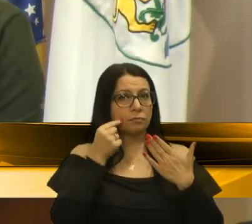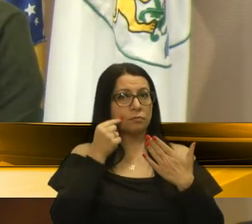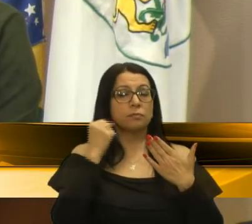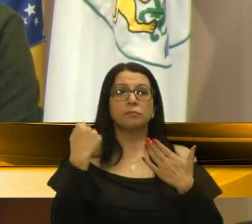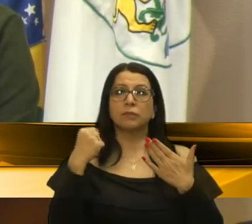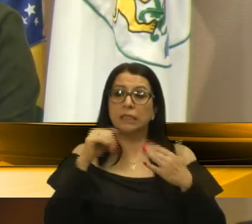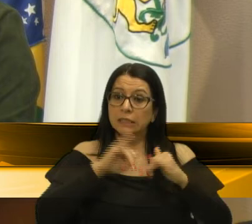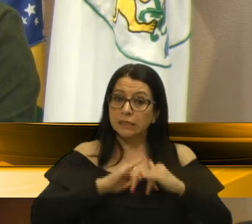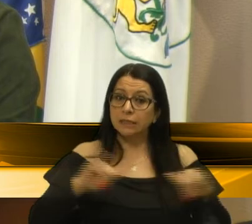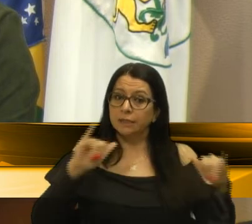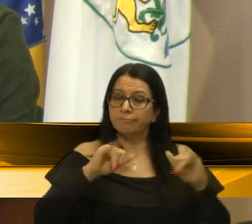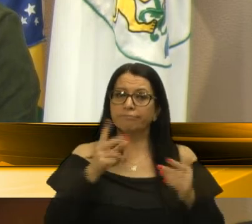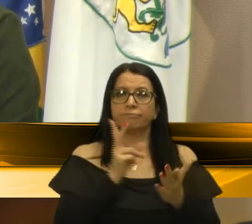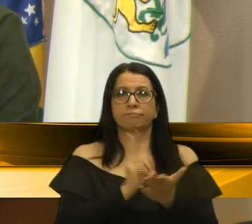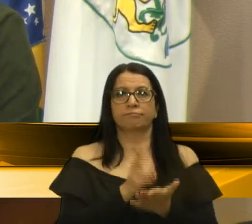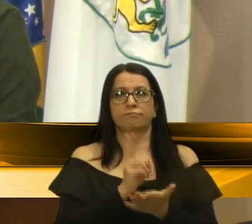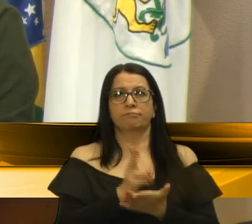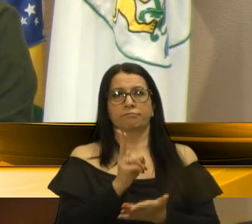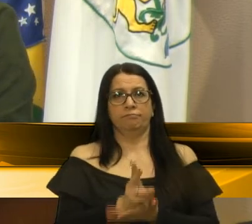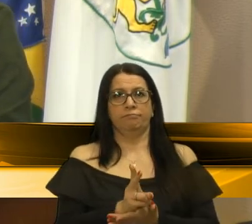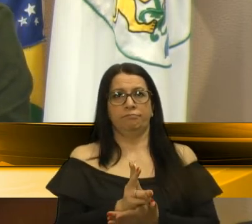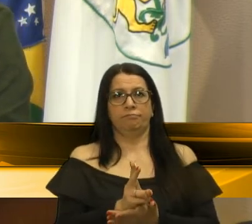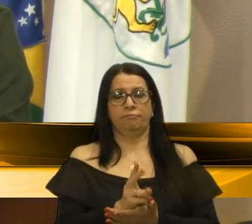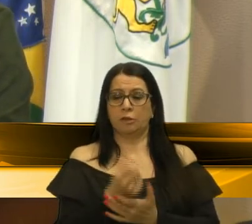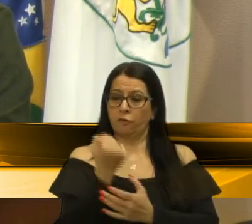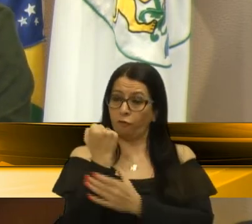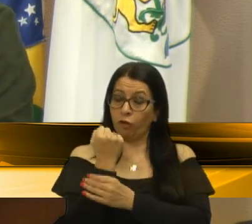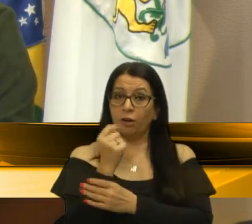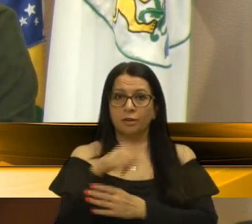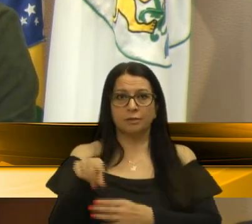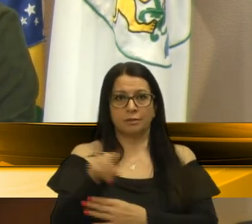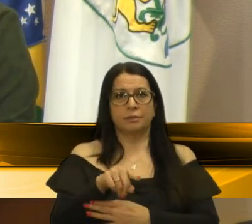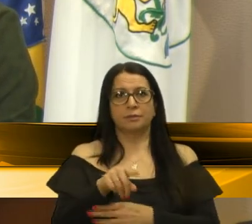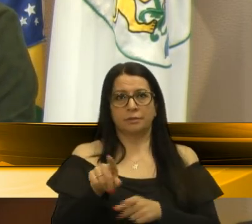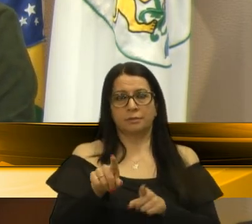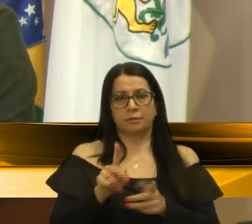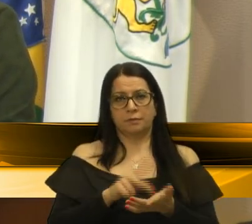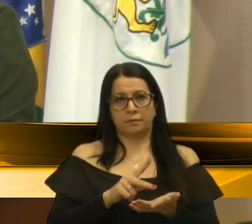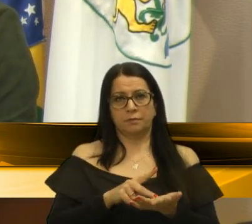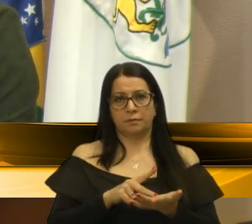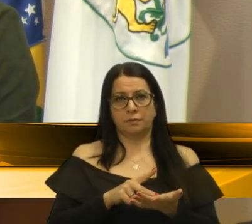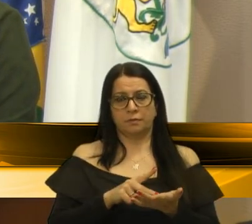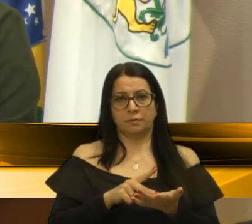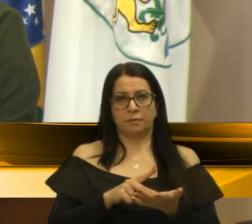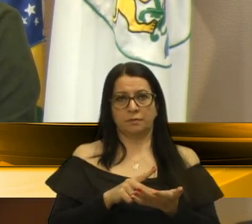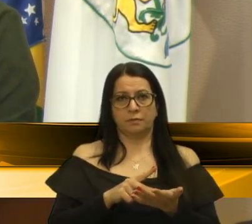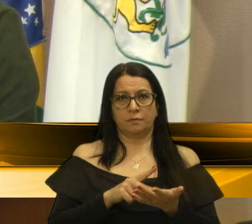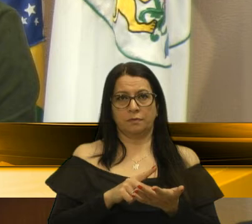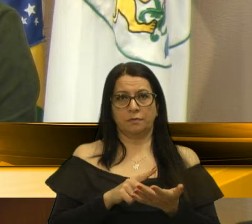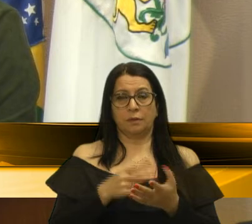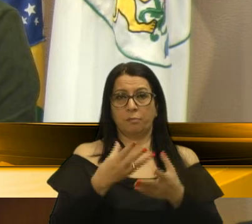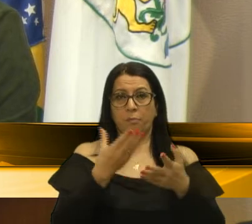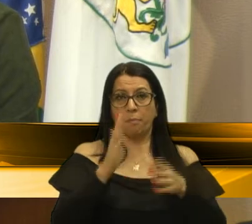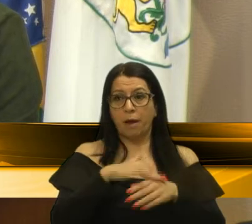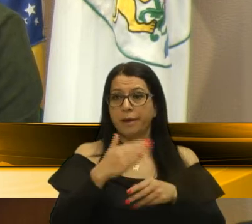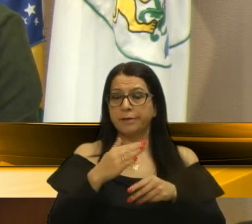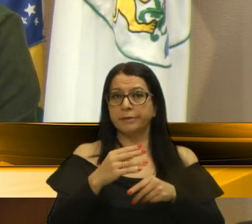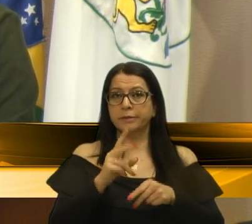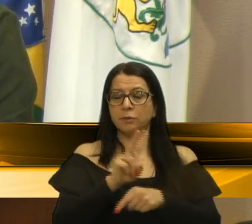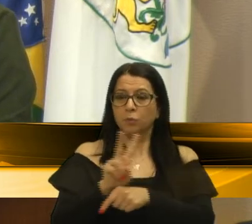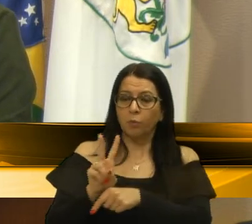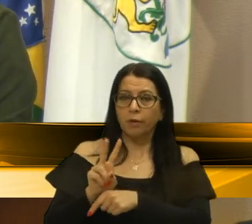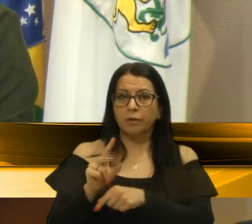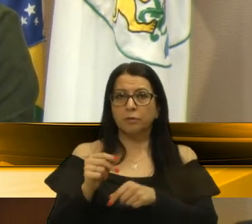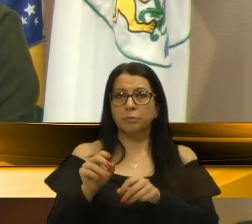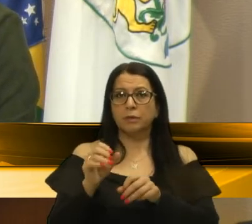necessárias campanhas permanentes, né, e fortalecer realmente, né, o efetivo também, né, com relação às ações